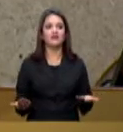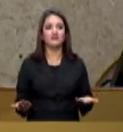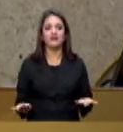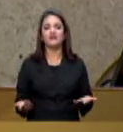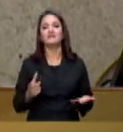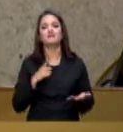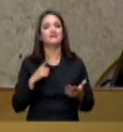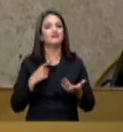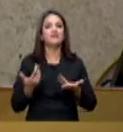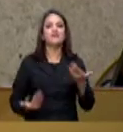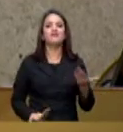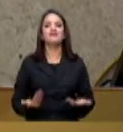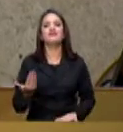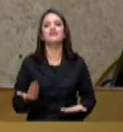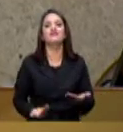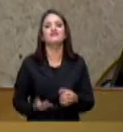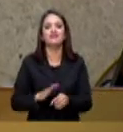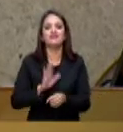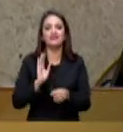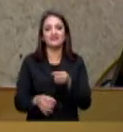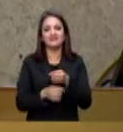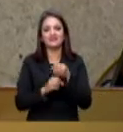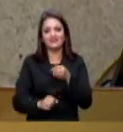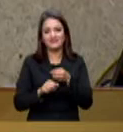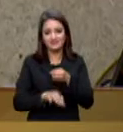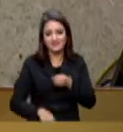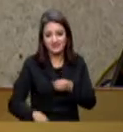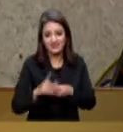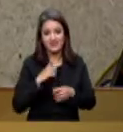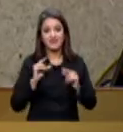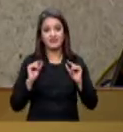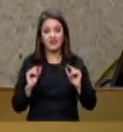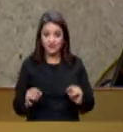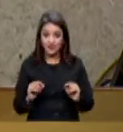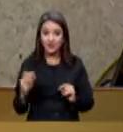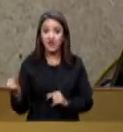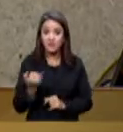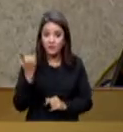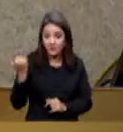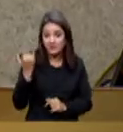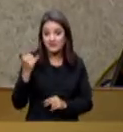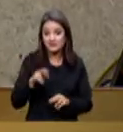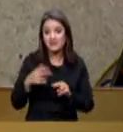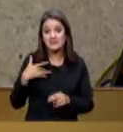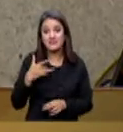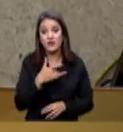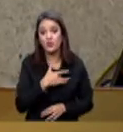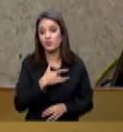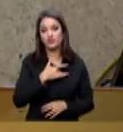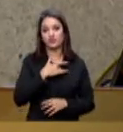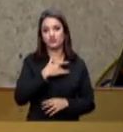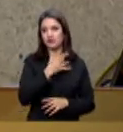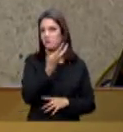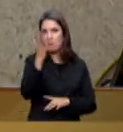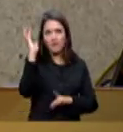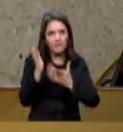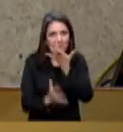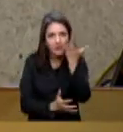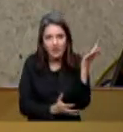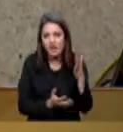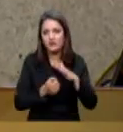de saneamento atendem ao valor de salubridade ambiental, que pode